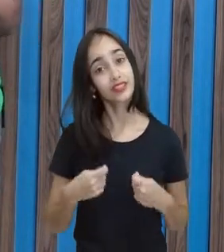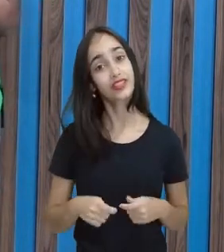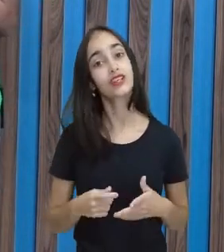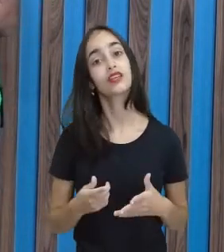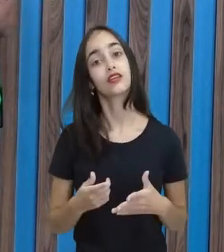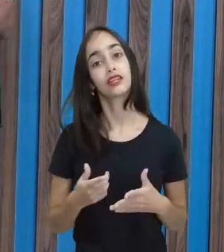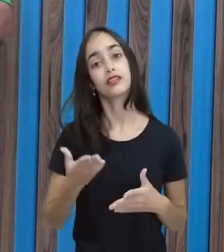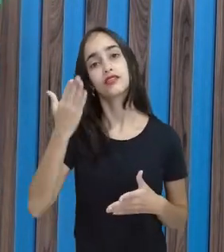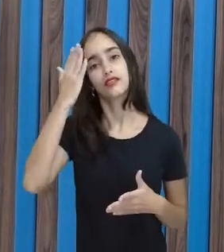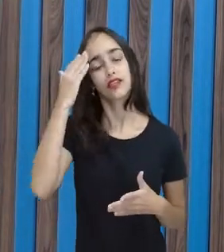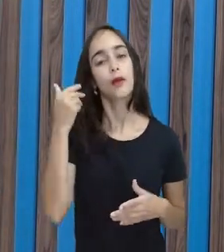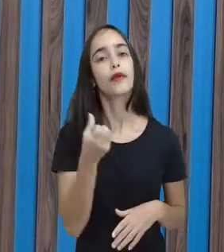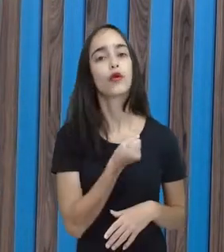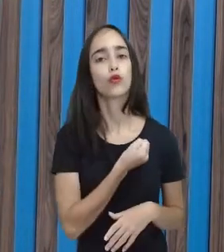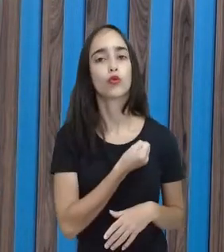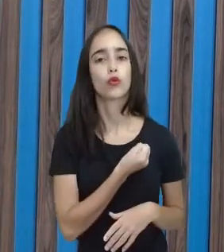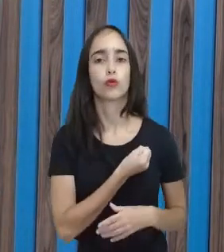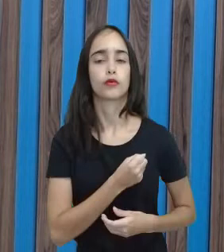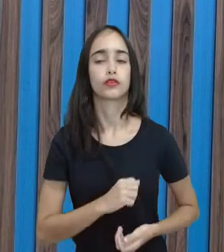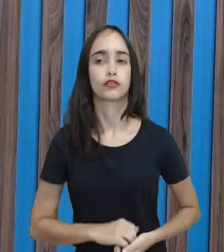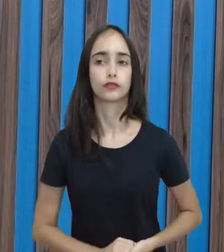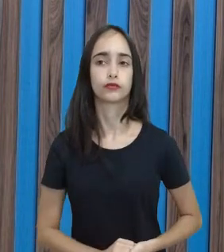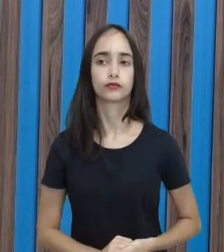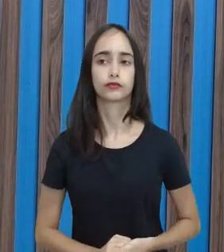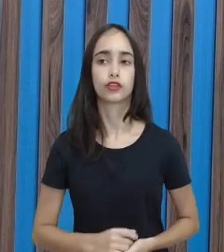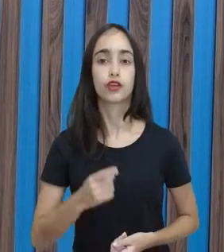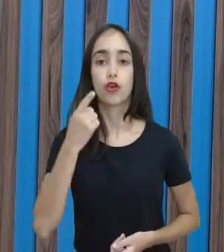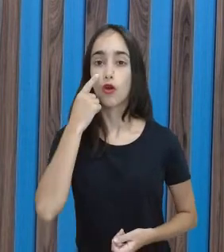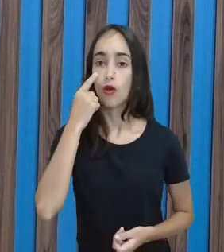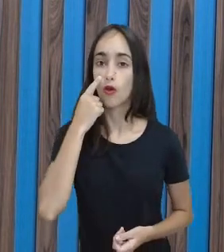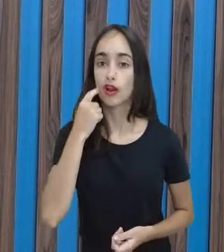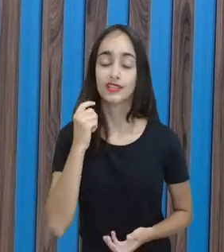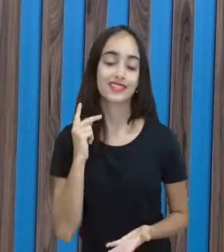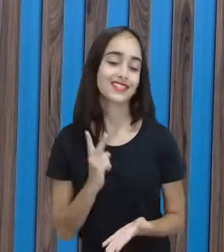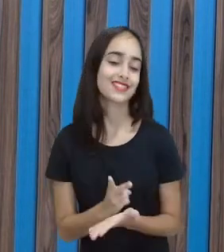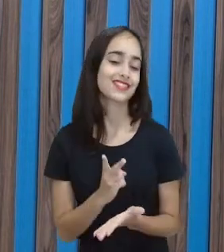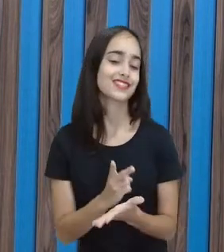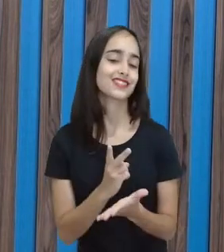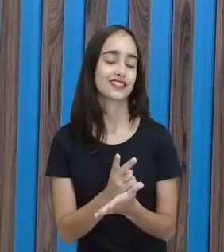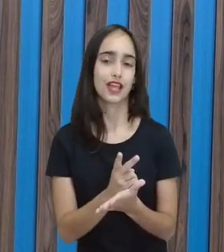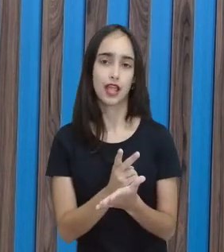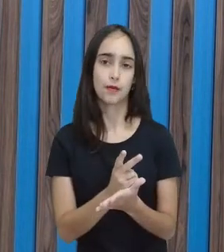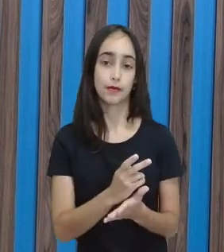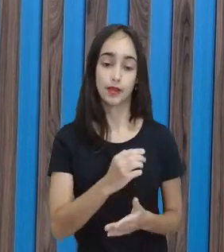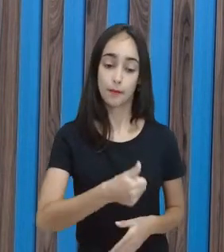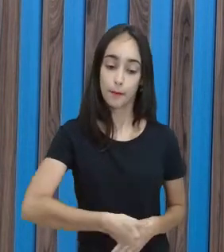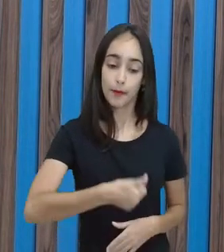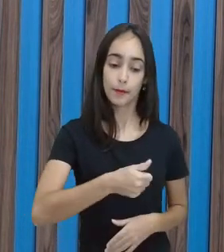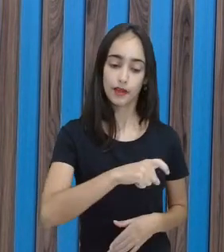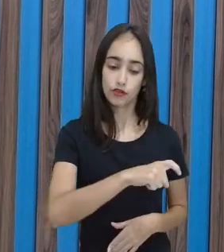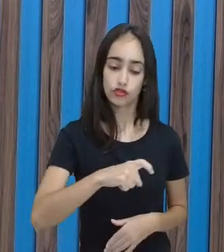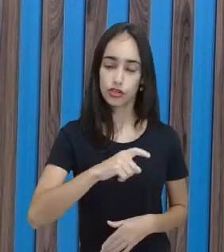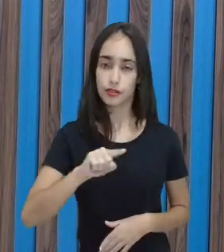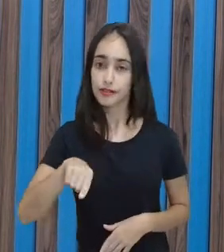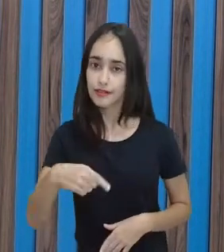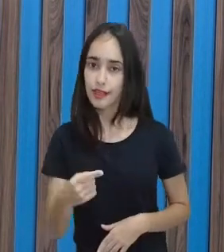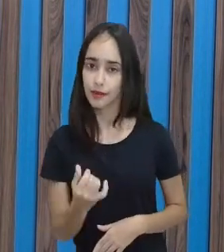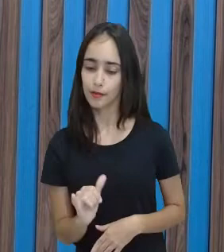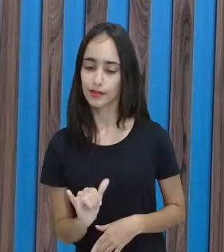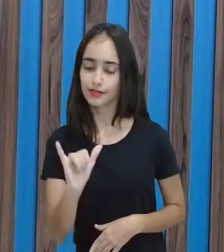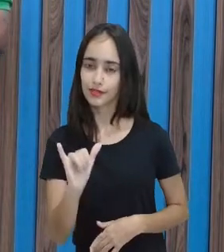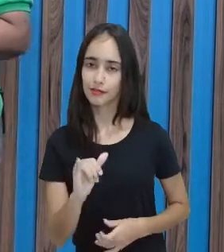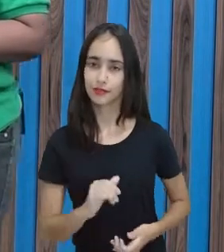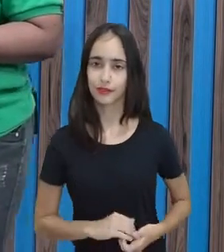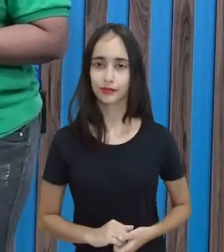essas coordenadas. A ordenada vai ser sempre nessa ordem. Primeiro o valor correspondente a x e depois o valor